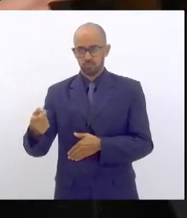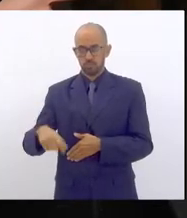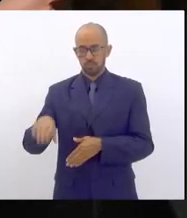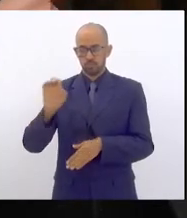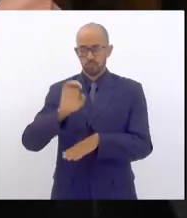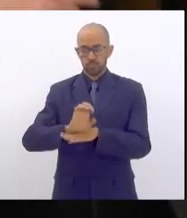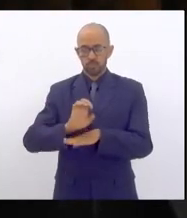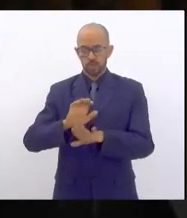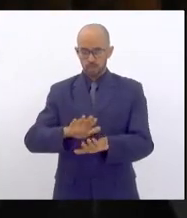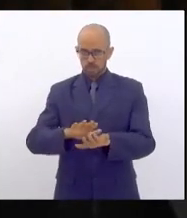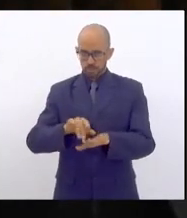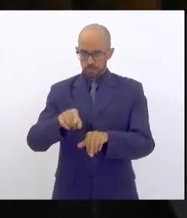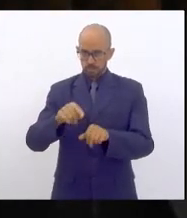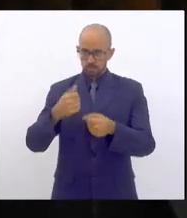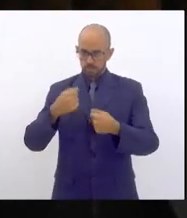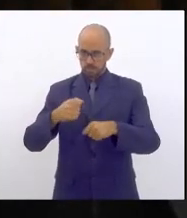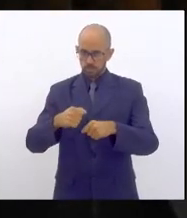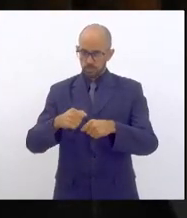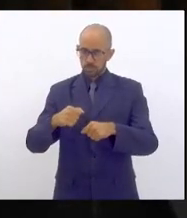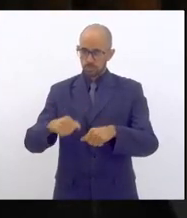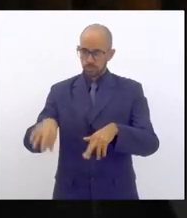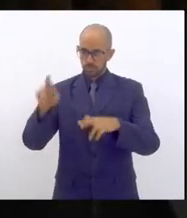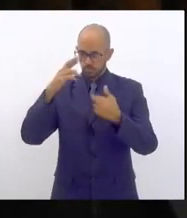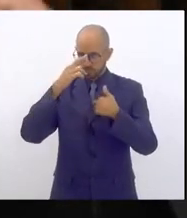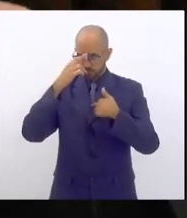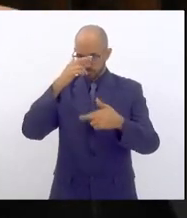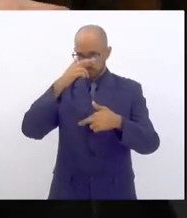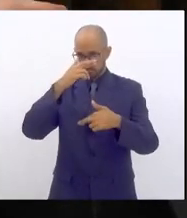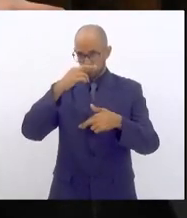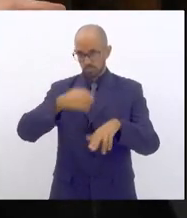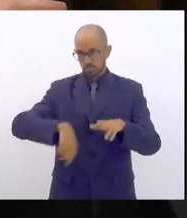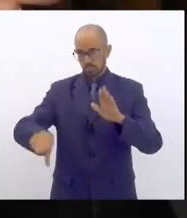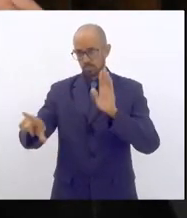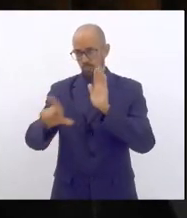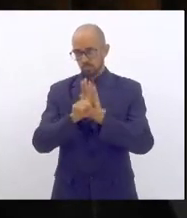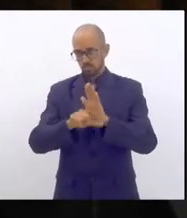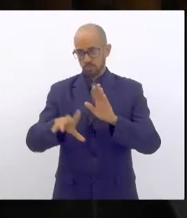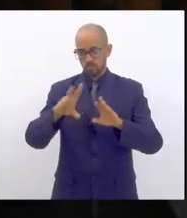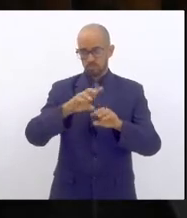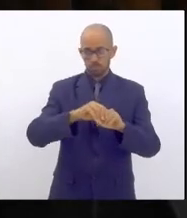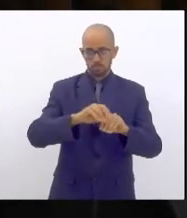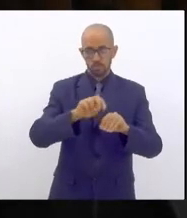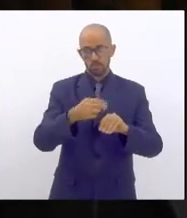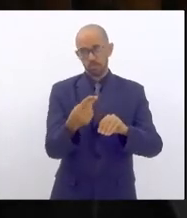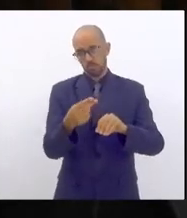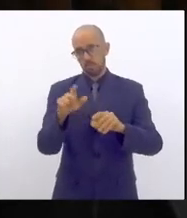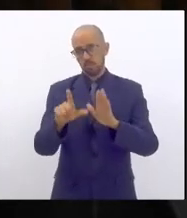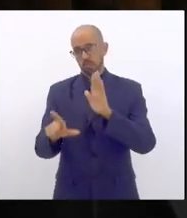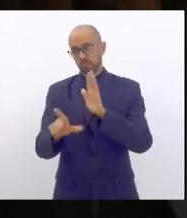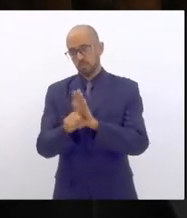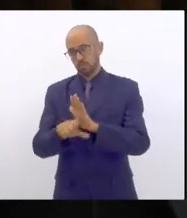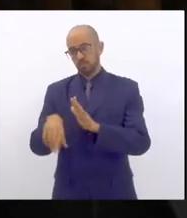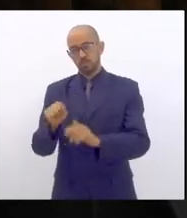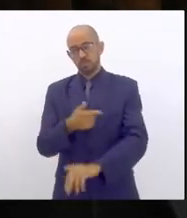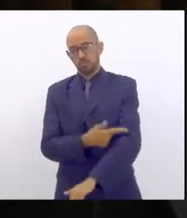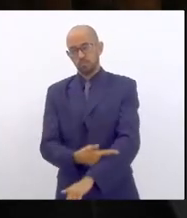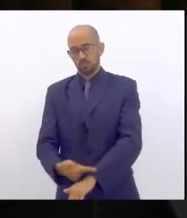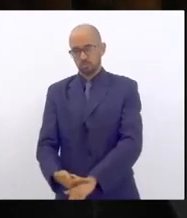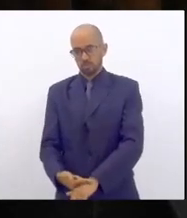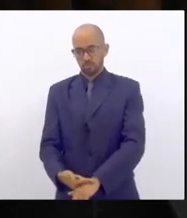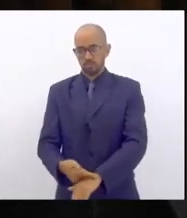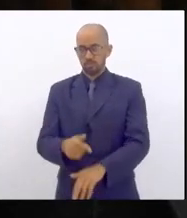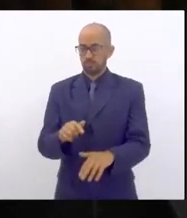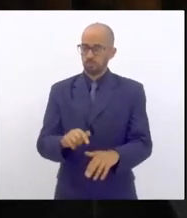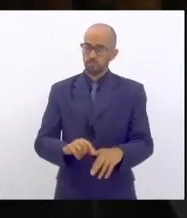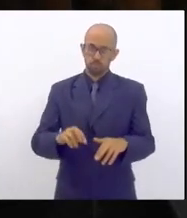constitucional tem que ser regulamentada por lei complementar ou por lei ordinária, conforme o caso,